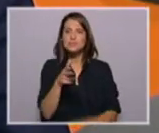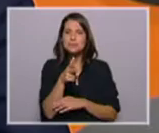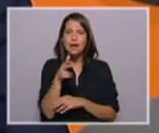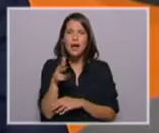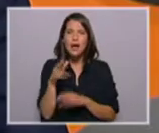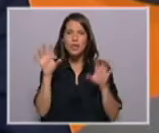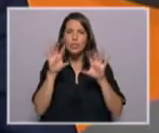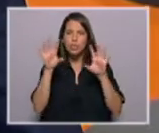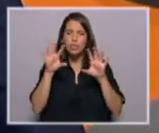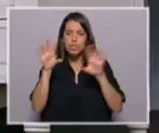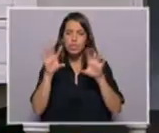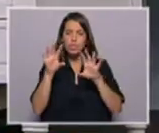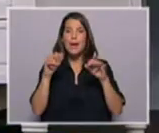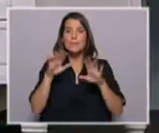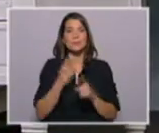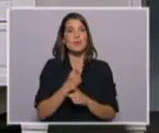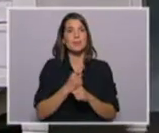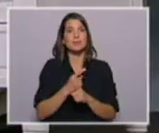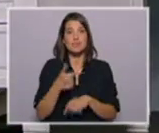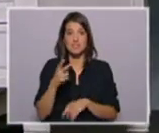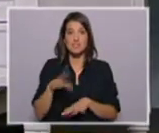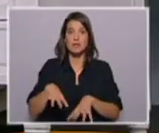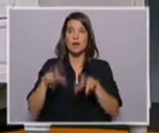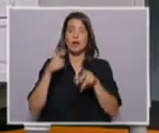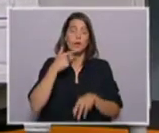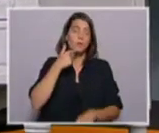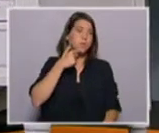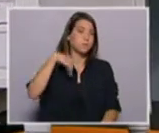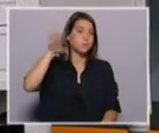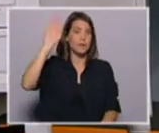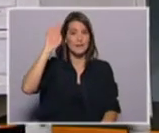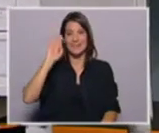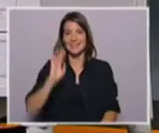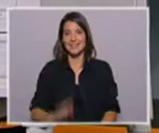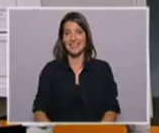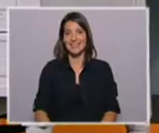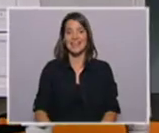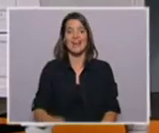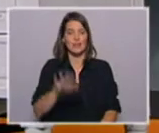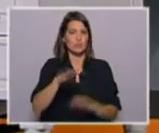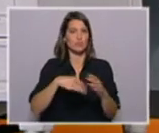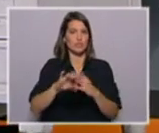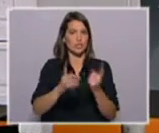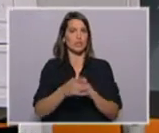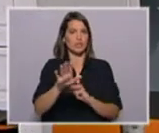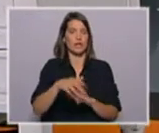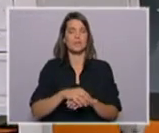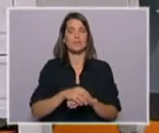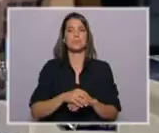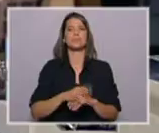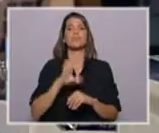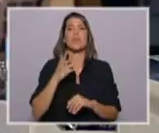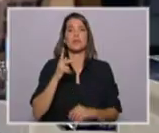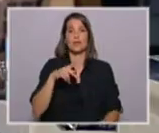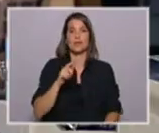tremidas, mas mesmo assim era, em termos de progresso televisivo, uma coisa absolutamente extraordinária. Vamos, se calhar, fazer ao contrário. Será que quando